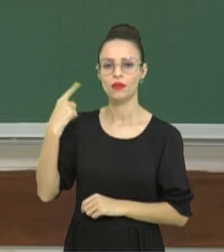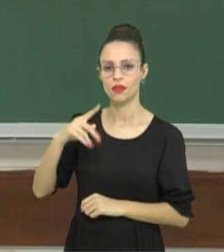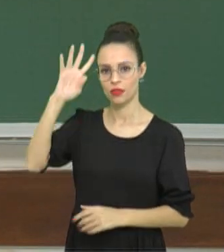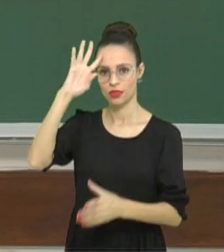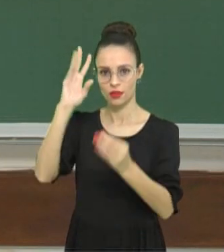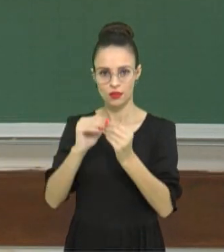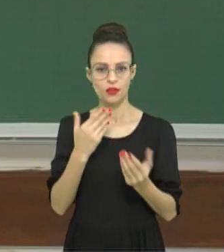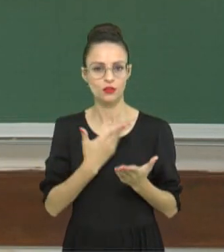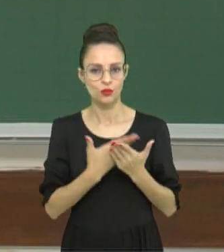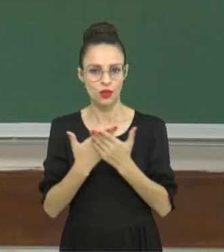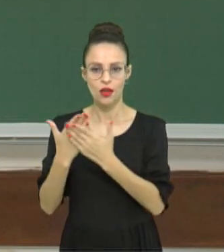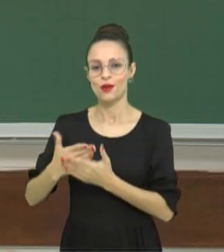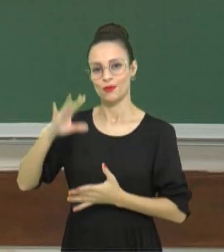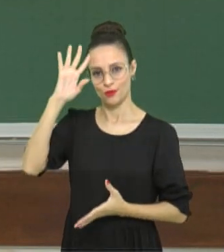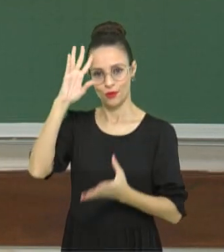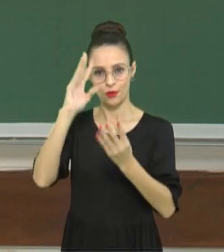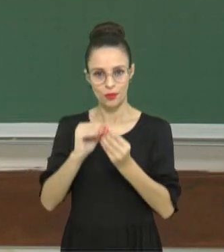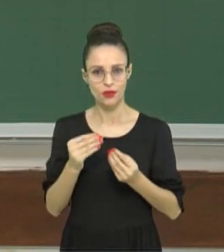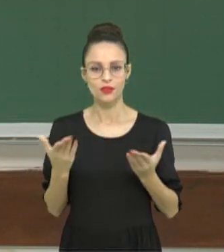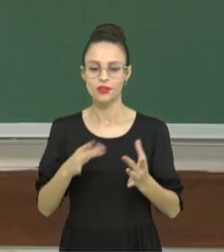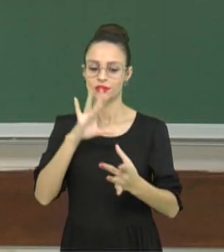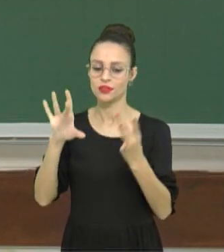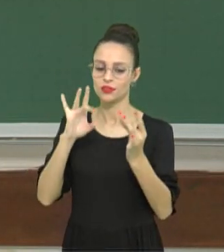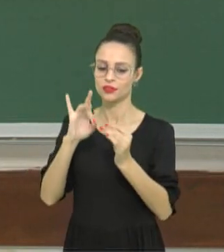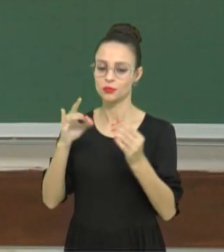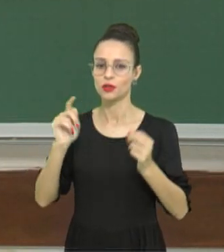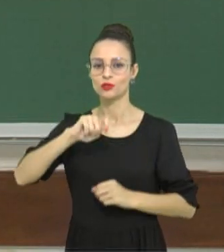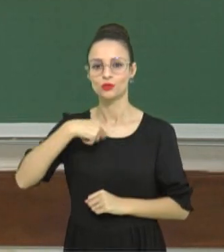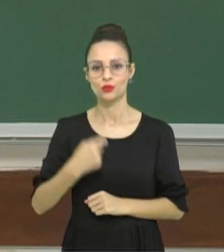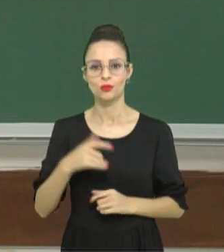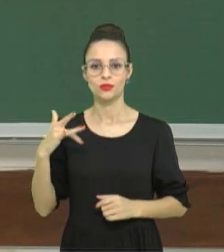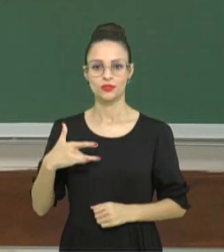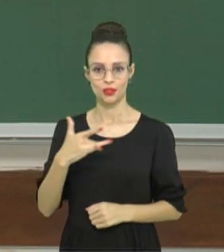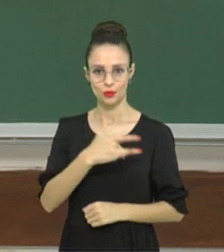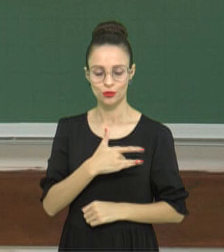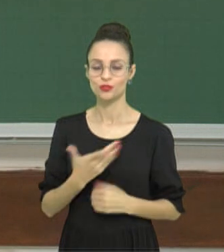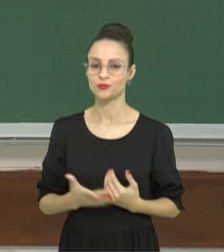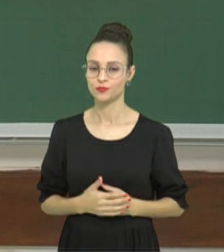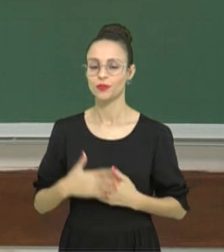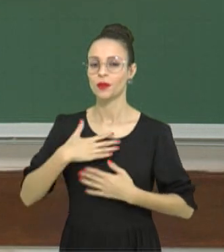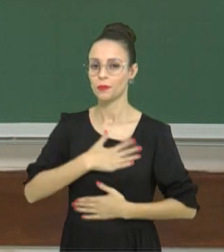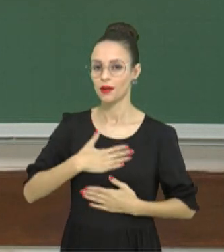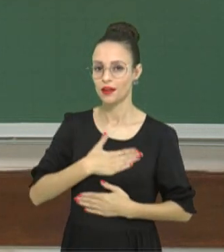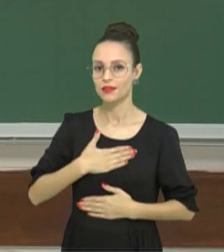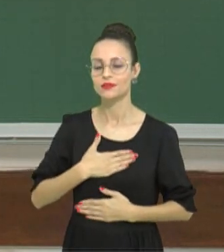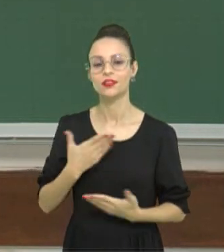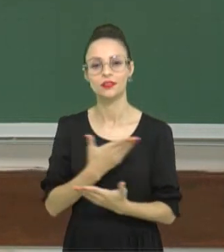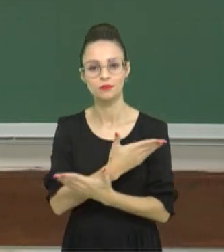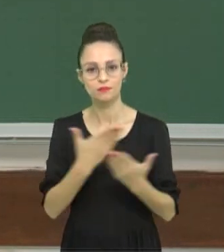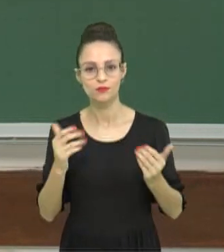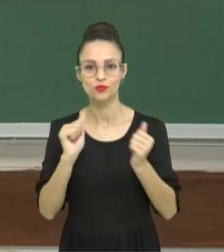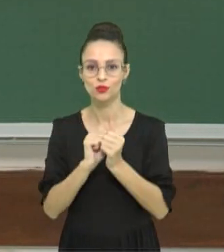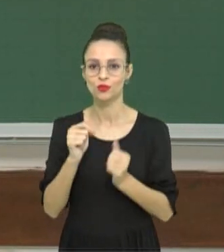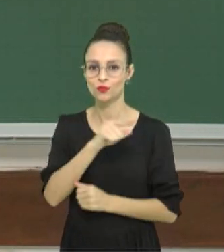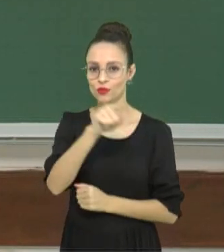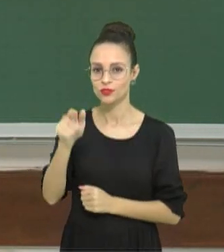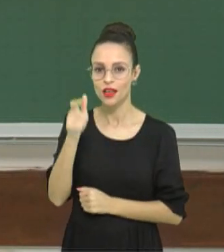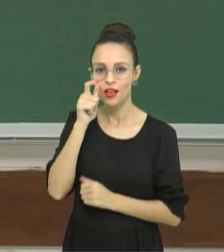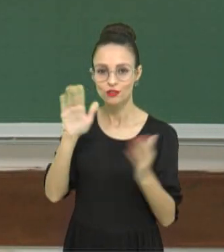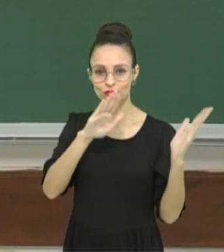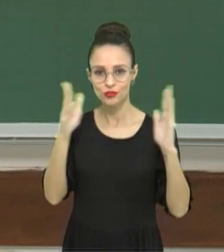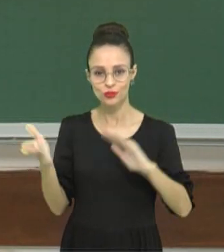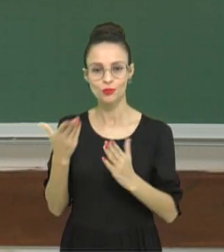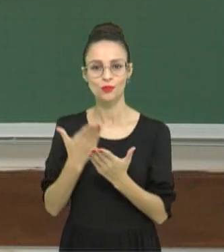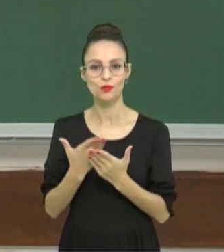importante a gente estudar e compreender esses aspectos que estão relacionados com a nossa saúde. Gente, foi um prazer poder contar com você assistindo essa aula até o